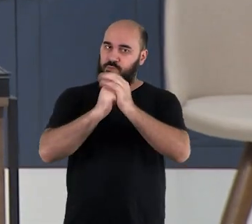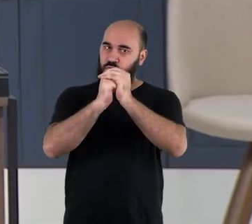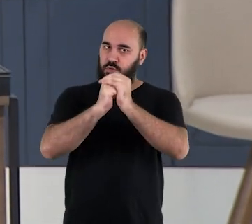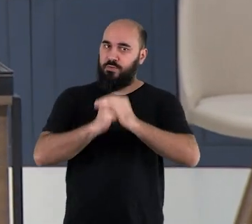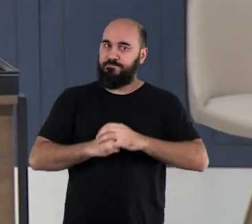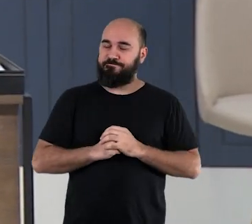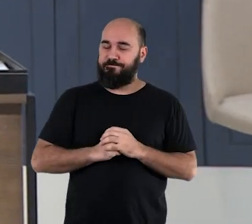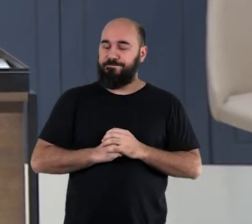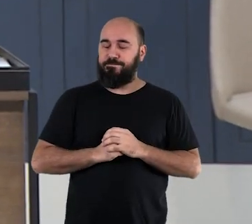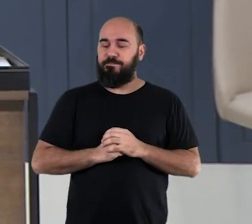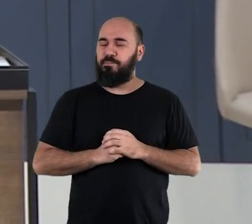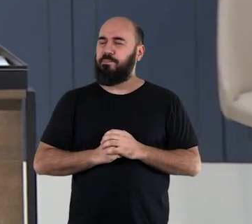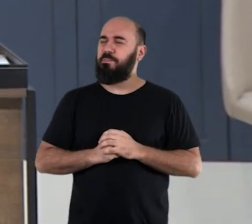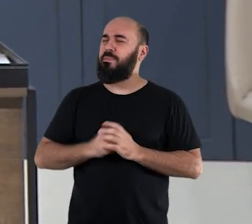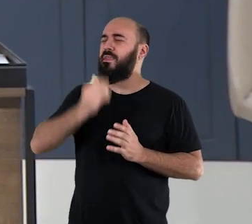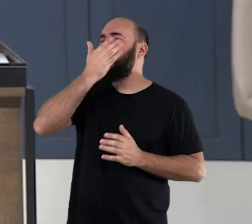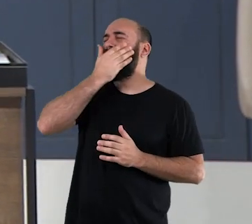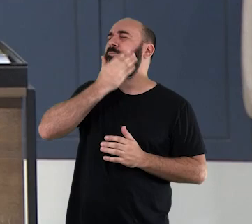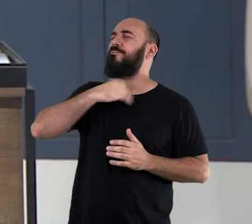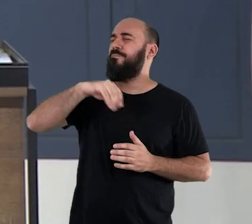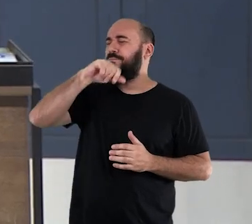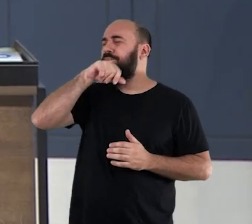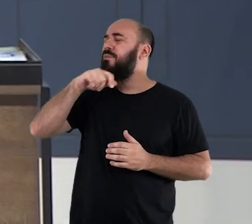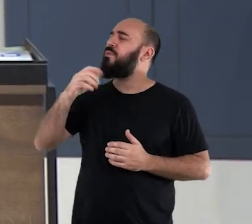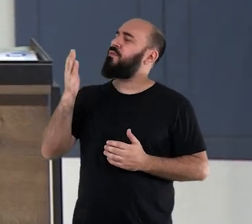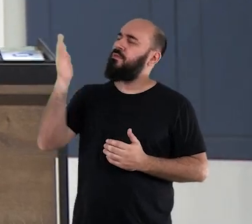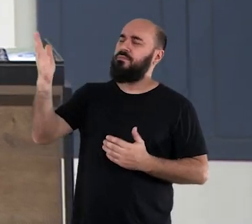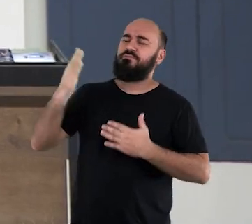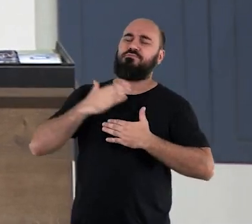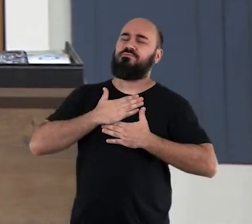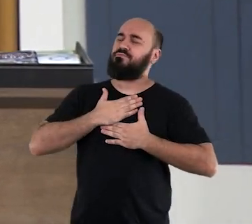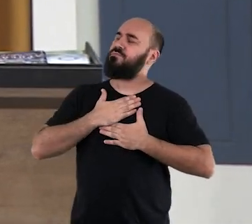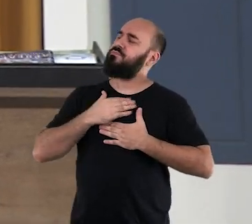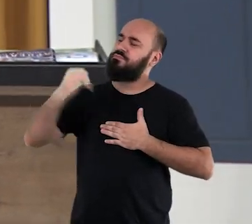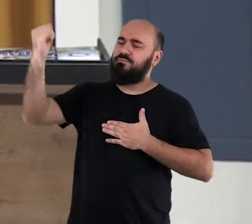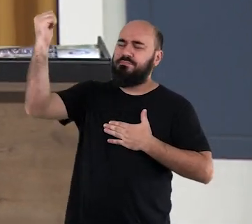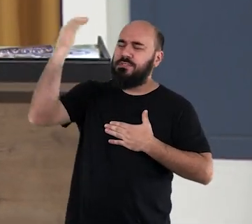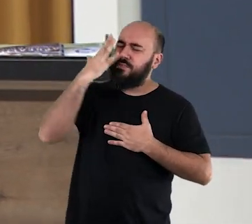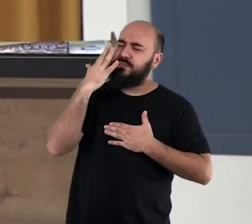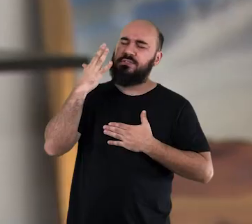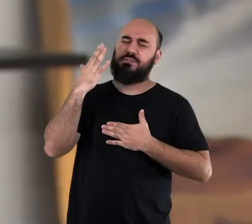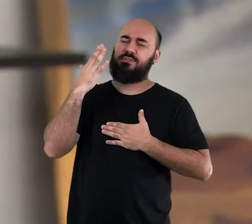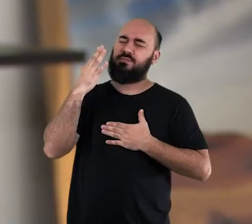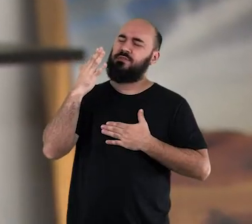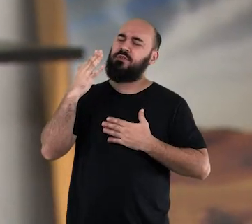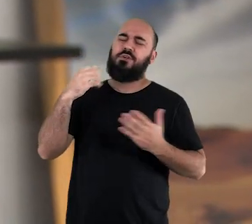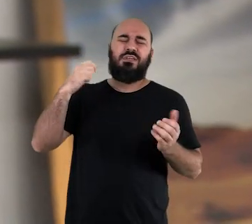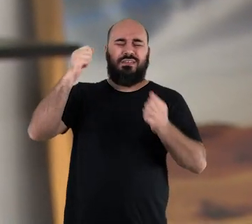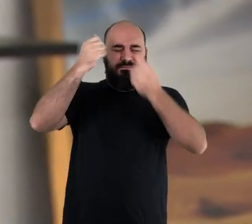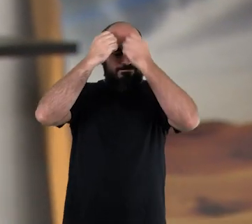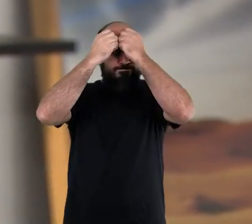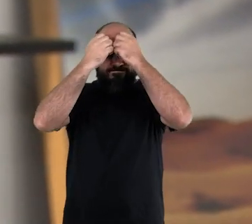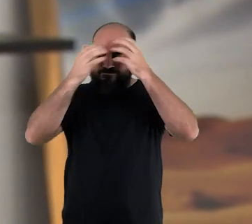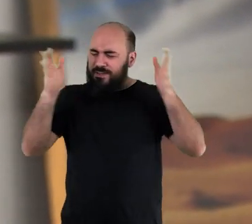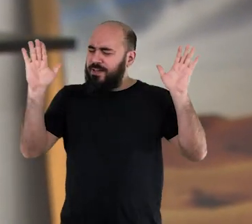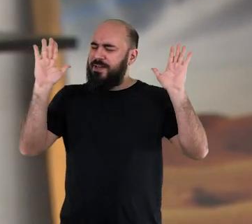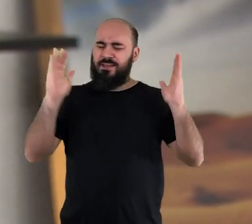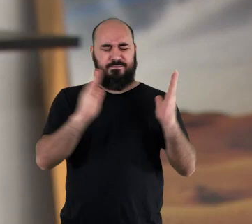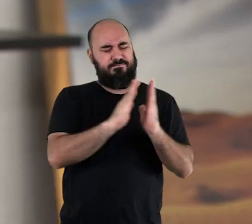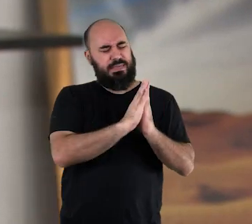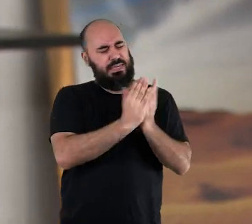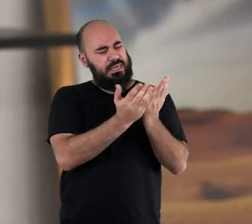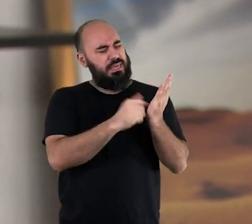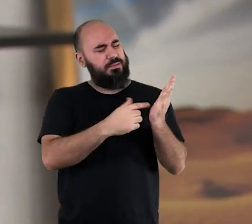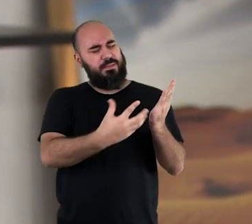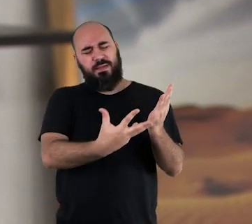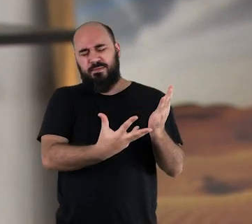agora. Pai querido, por Tua bondade nós Te pedimos, ilumina-nos, Senhor, para que compreendamos bem a Tua palavra e que essa mensagem